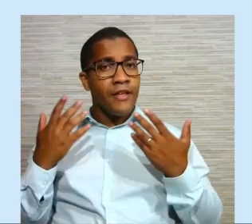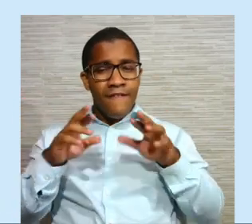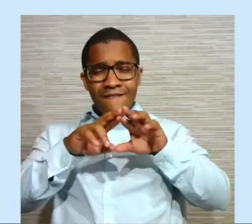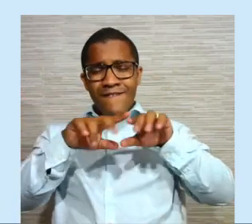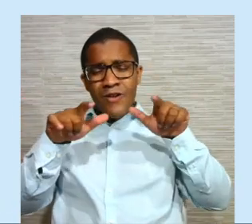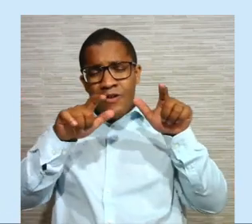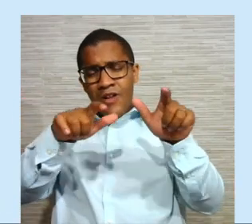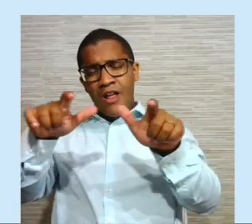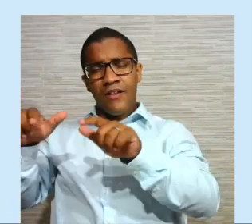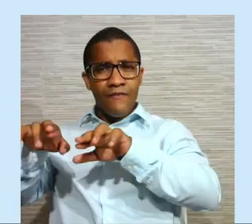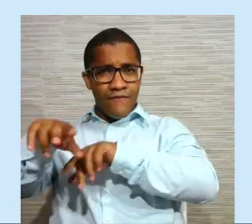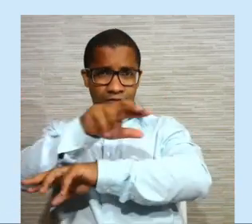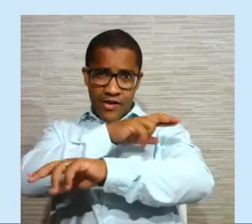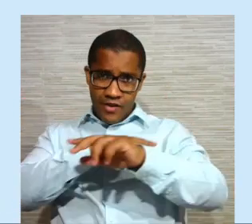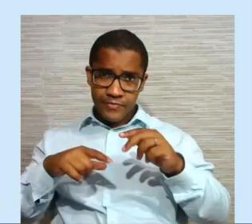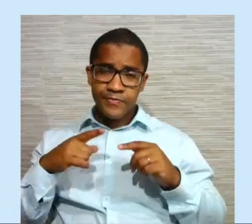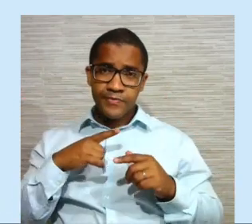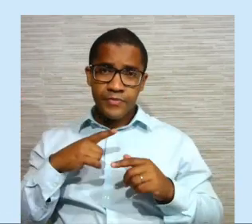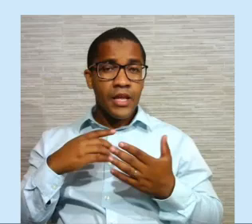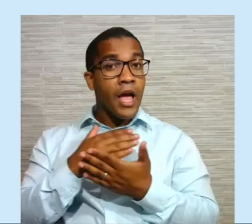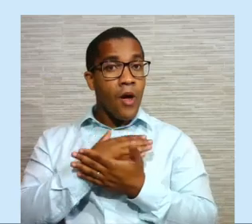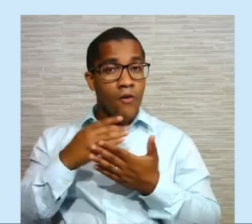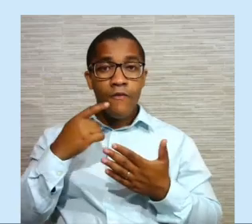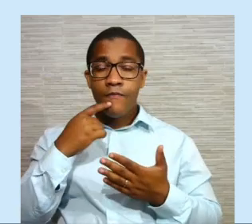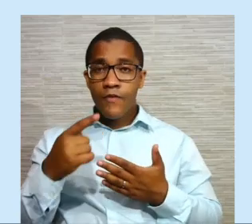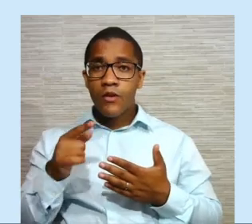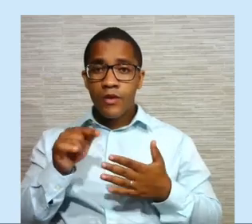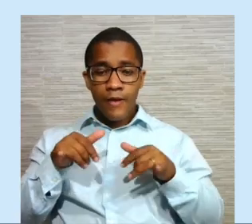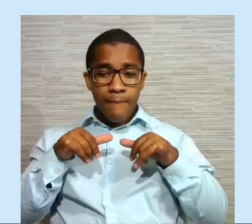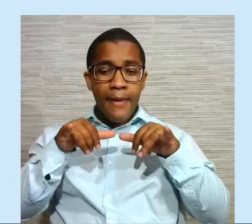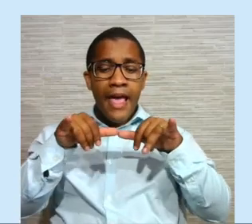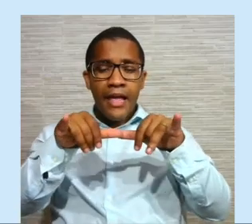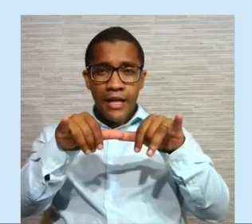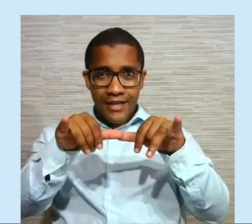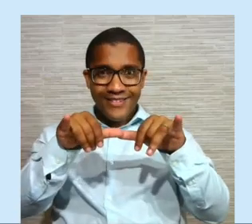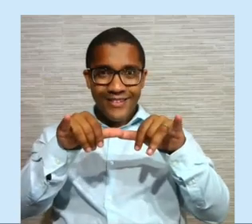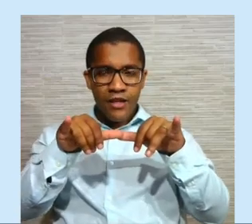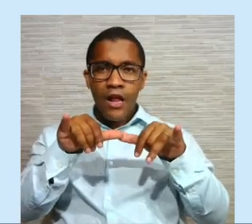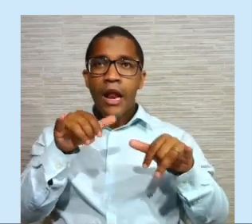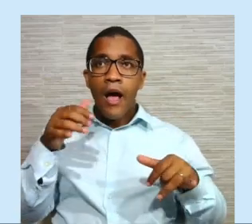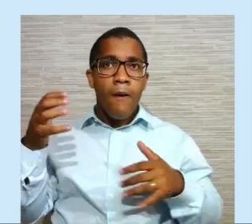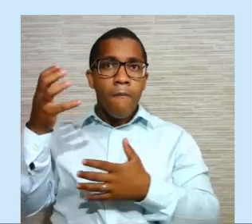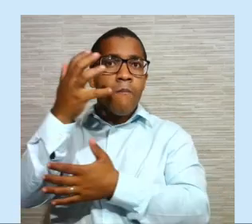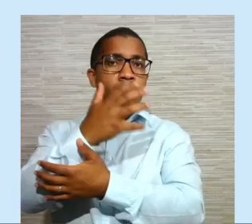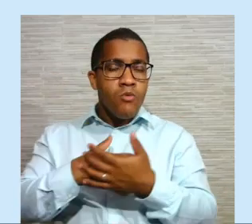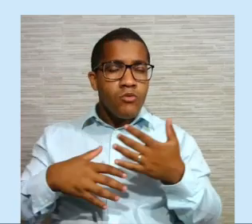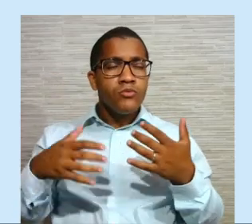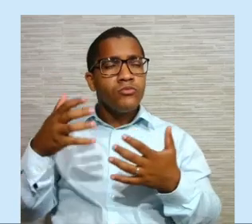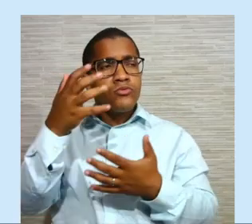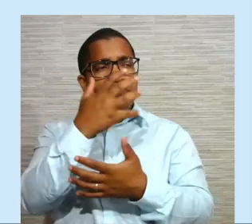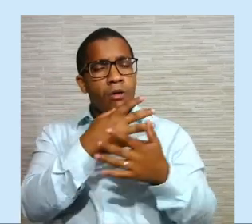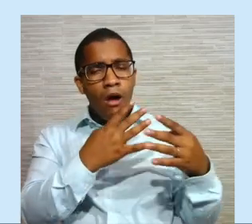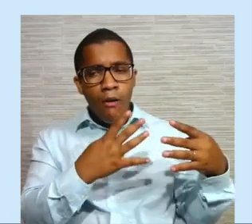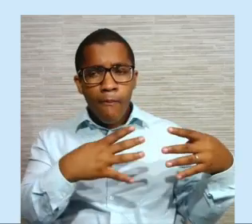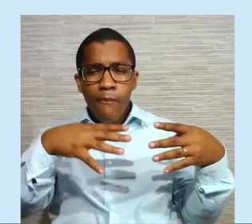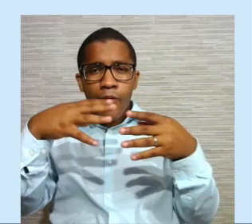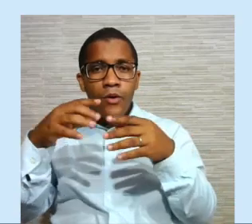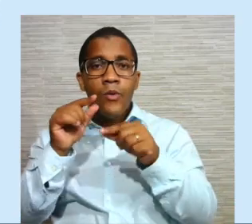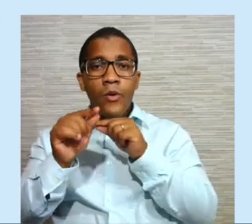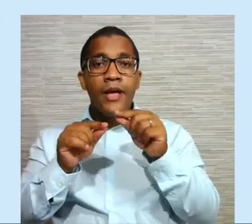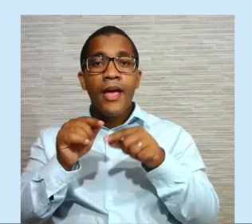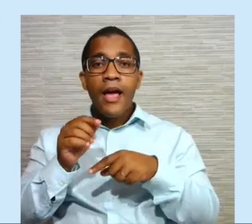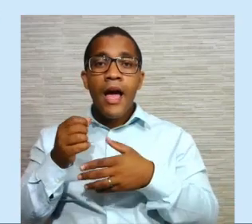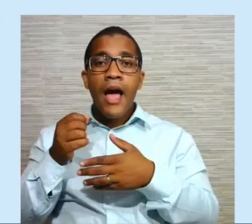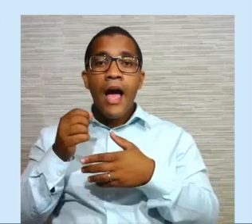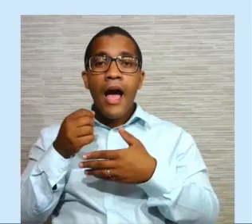lugares. Alguns teóricos também afirmam que muitos supermercados usam a música para justamente ajudar